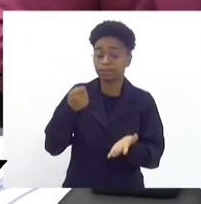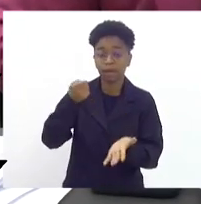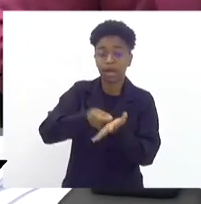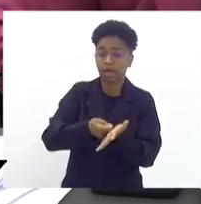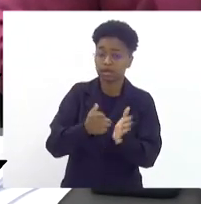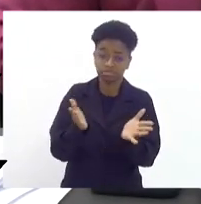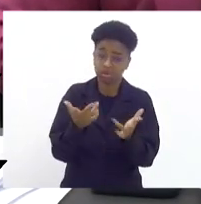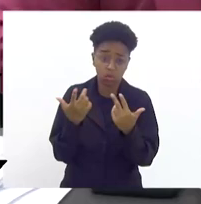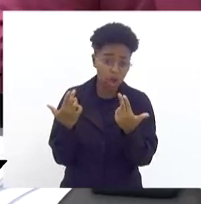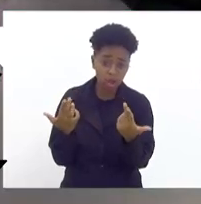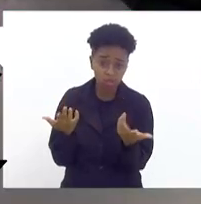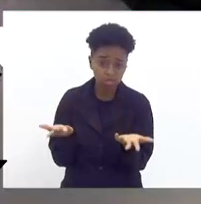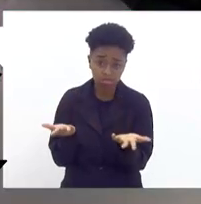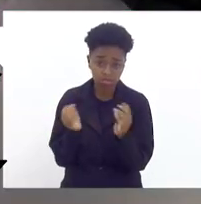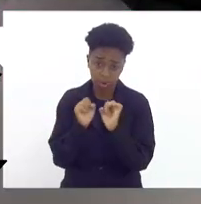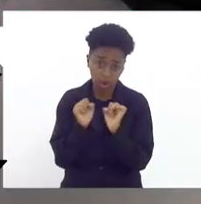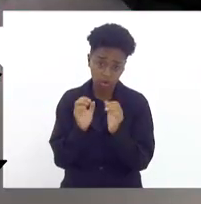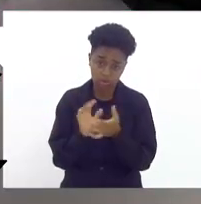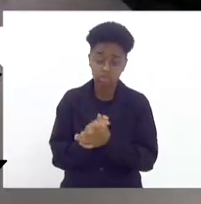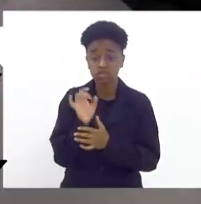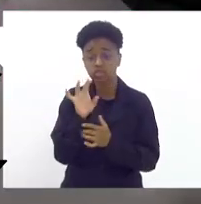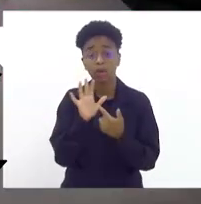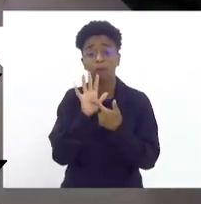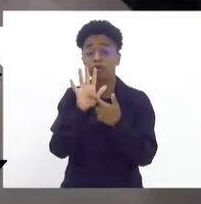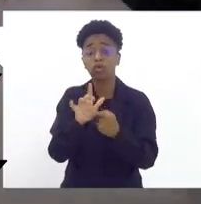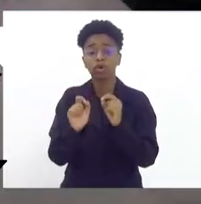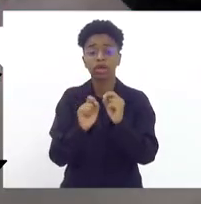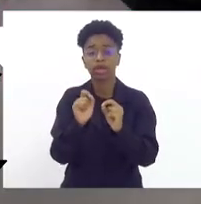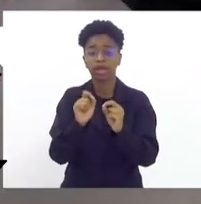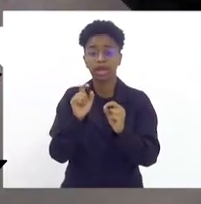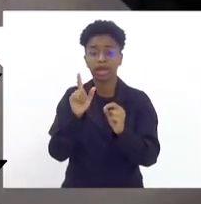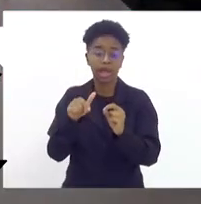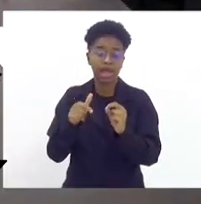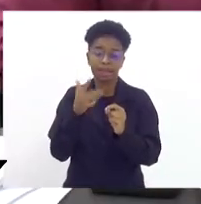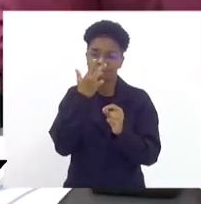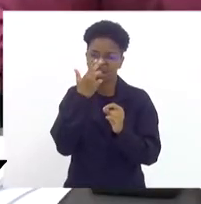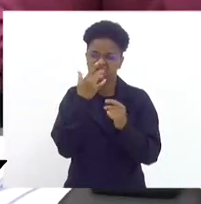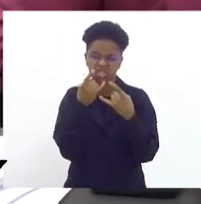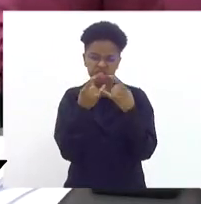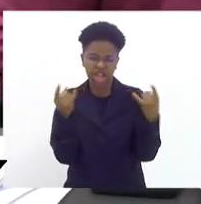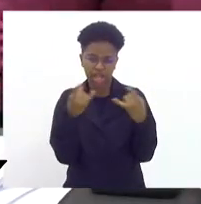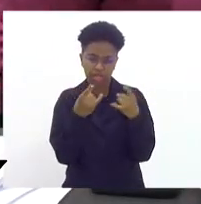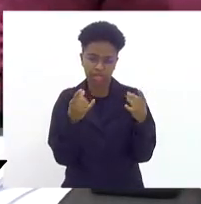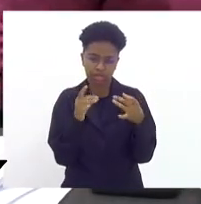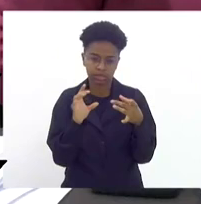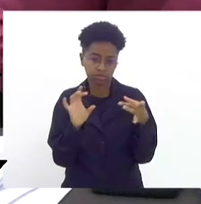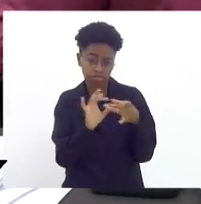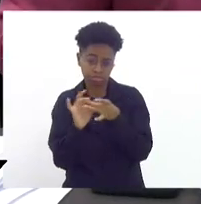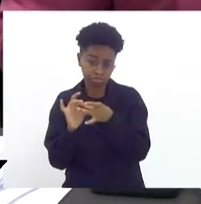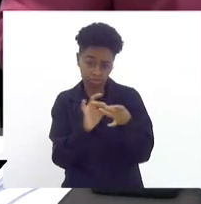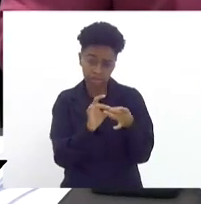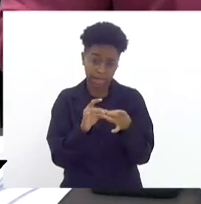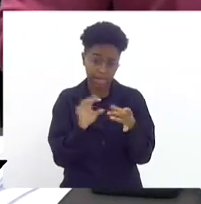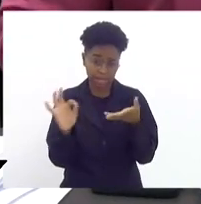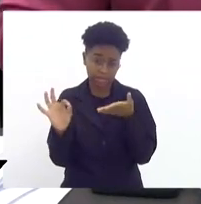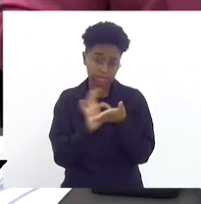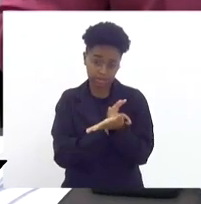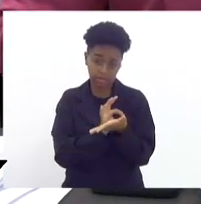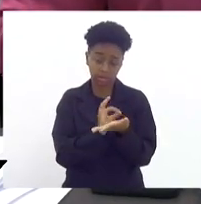mesma forma. Só para mostrar que tem que ser um cheque assinado por dois chefes de poder.